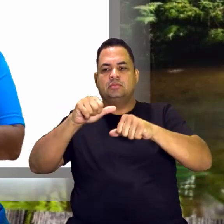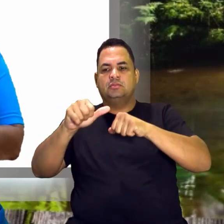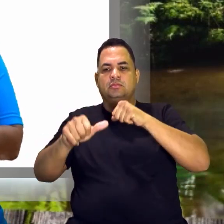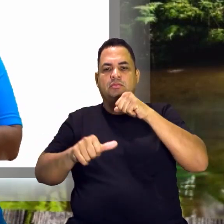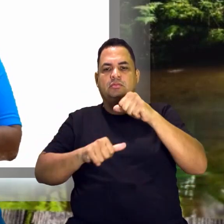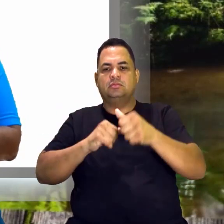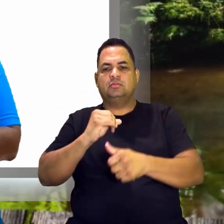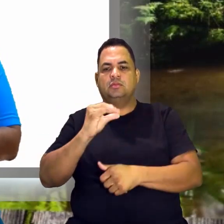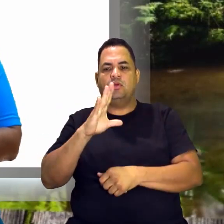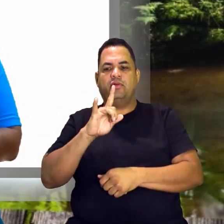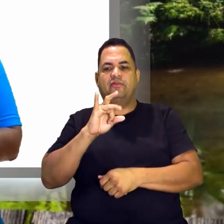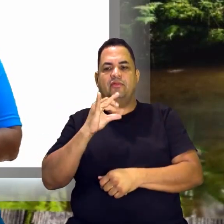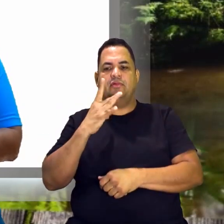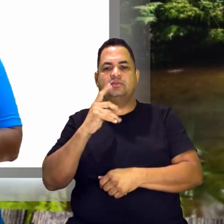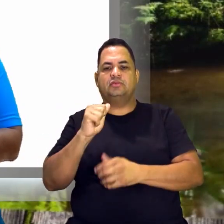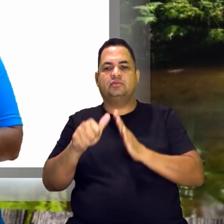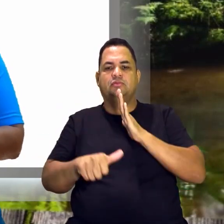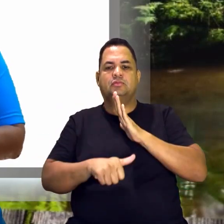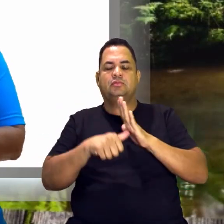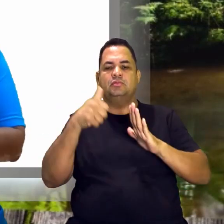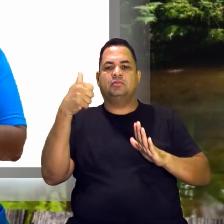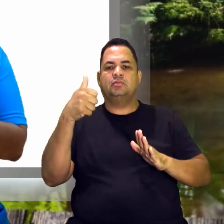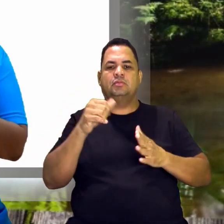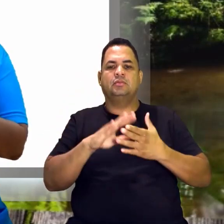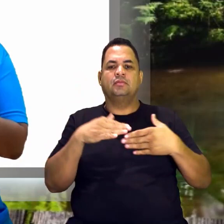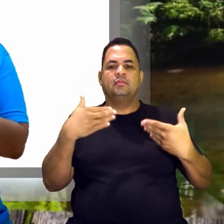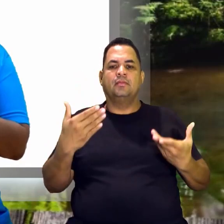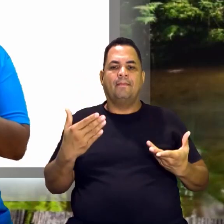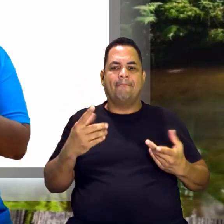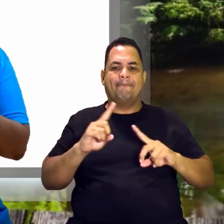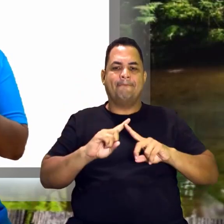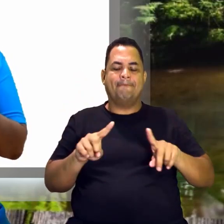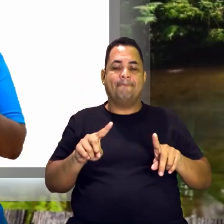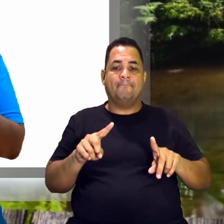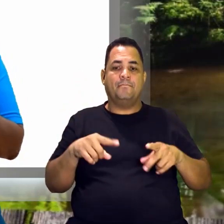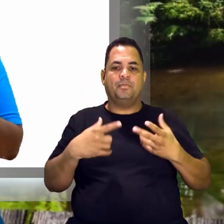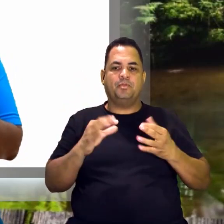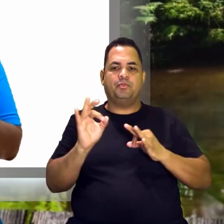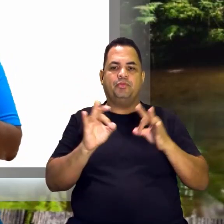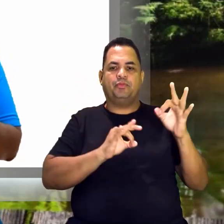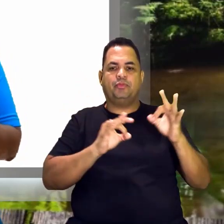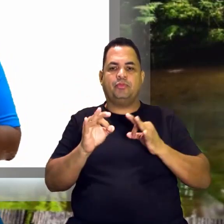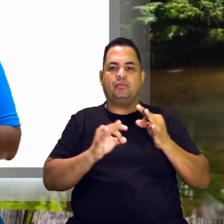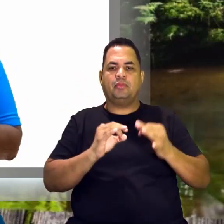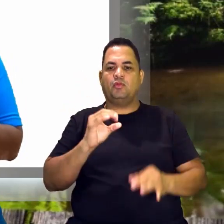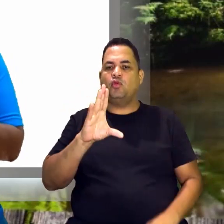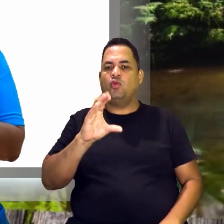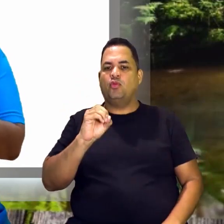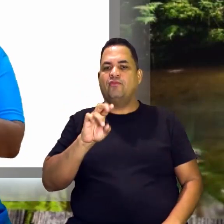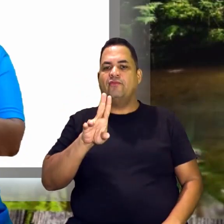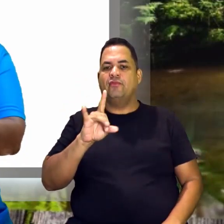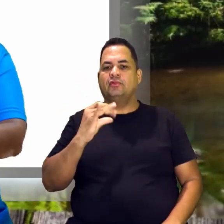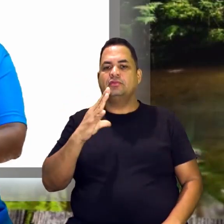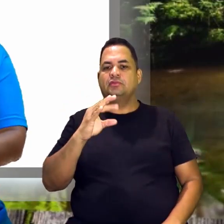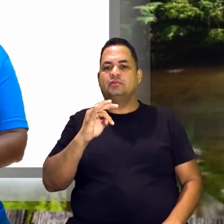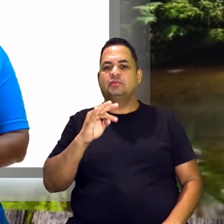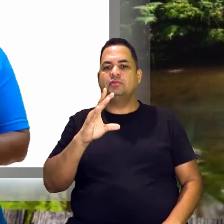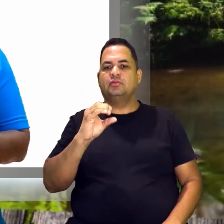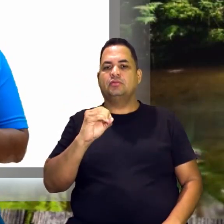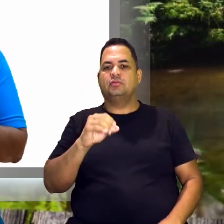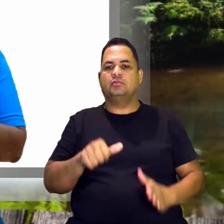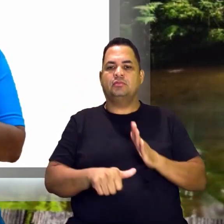em ovócito primário. Só que para essa formação do ovócito primário, você já